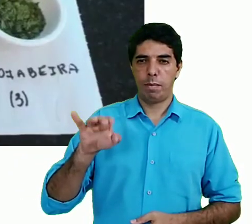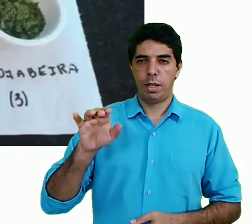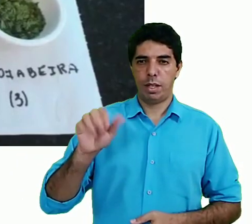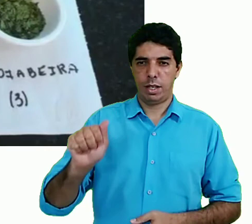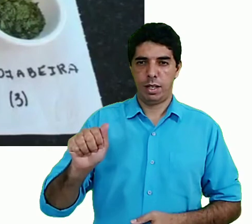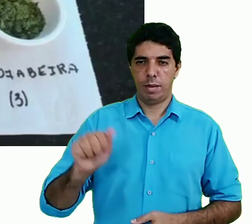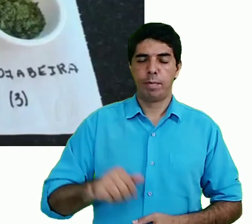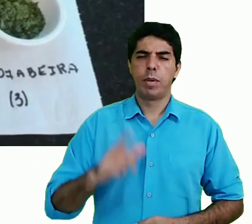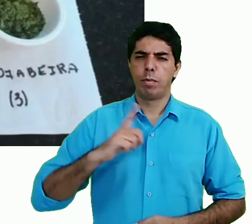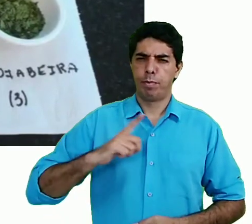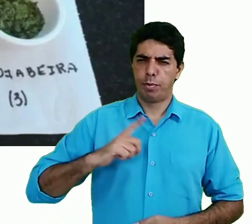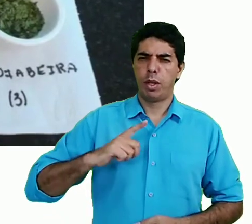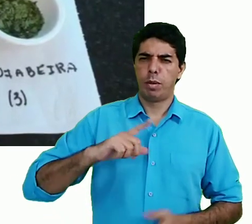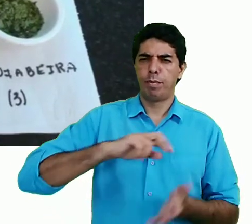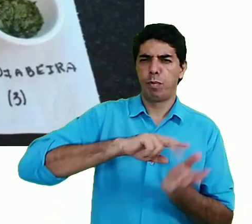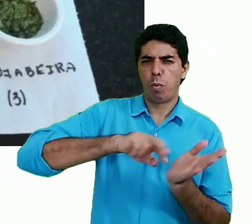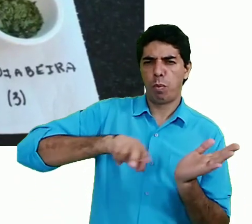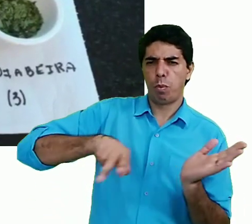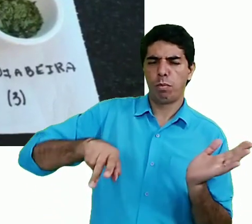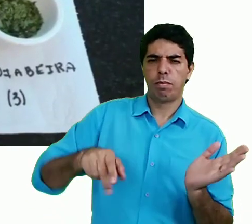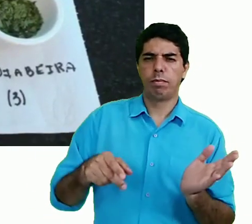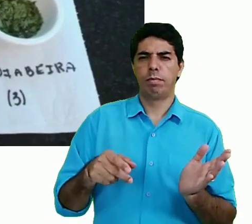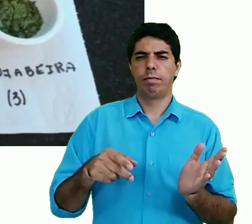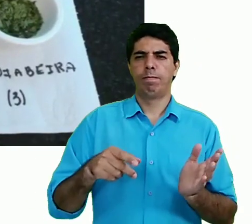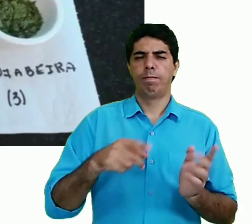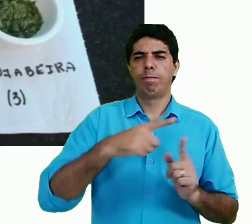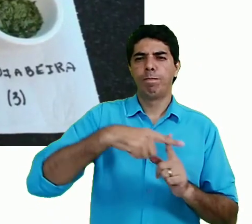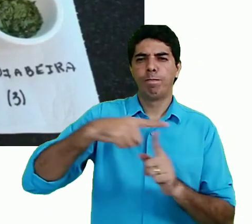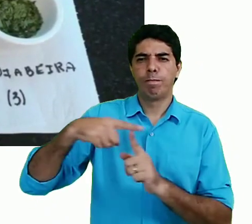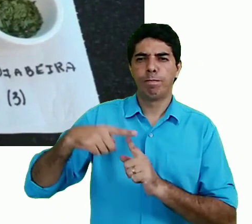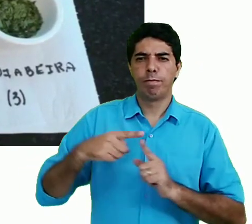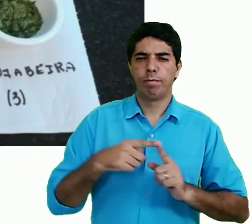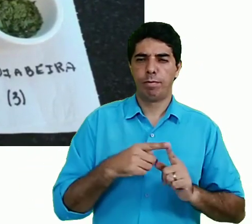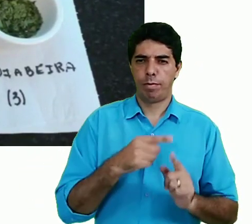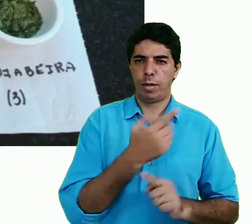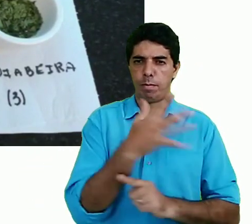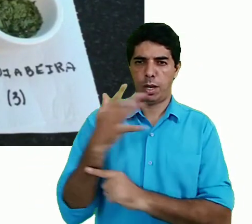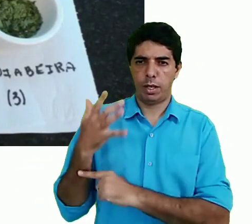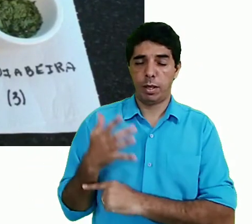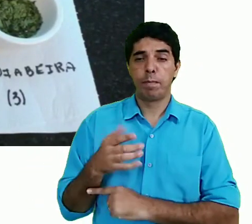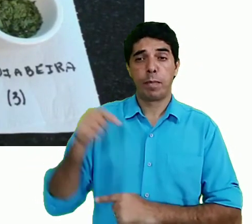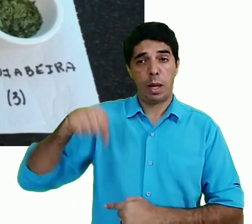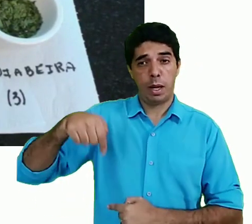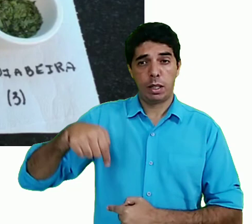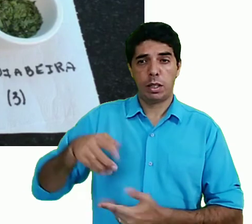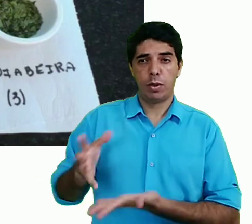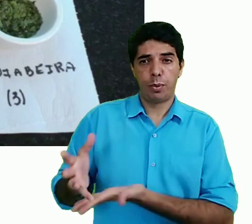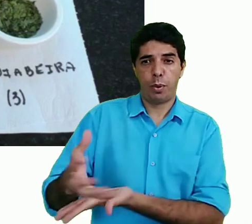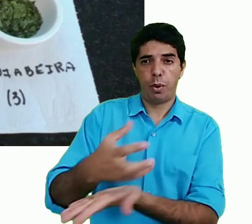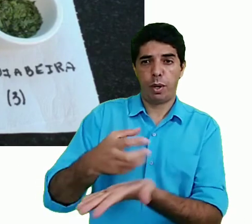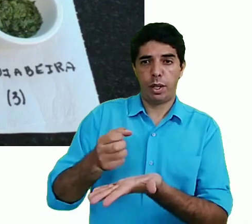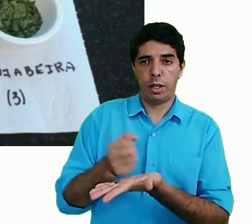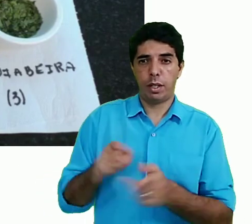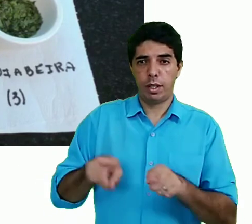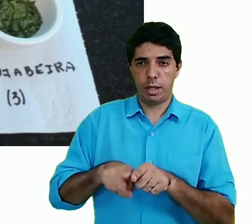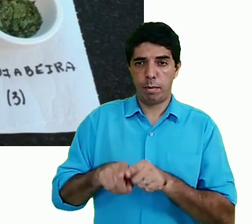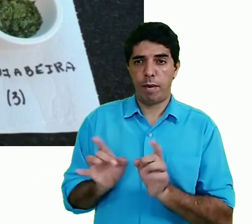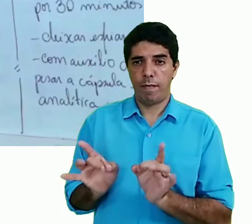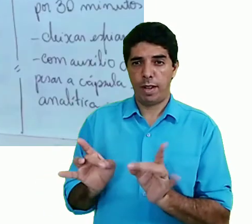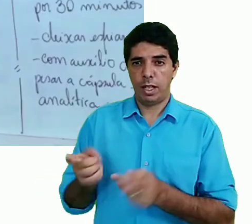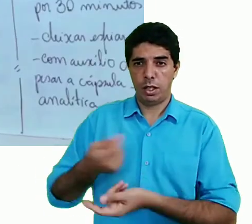Nós iremos estudar algumas espécies que foram coletadas e que são comercializadas em alguns estabelecimentos da nossa